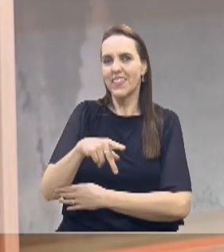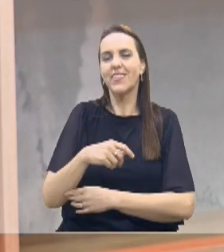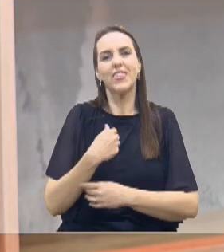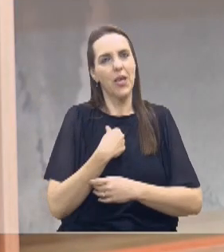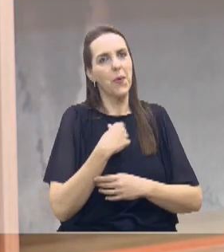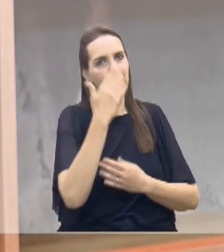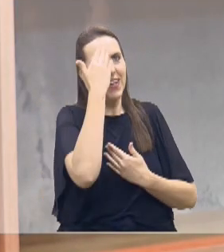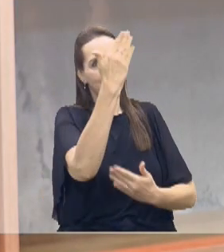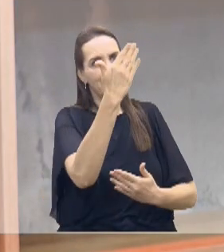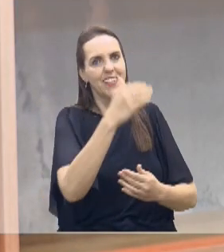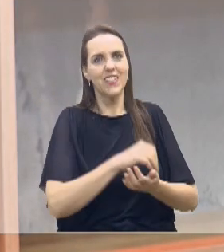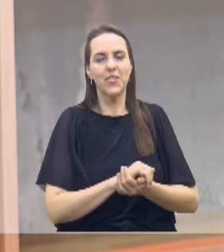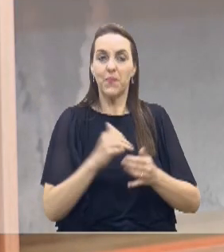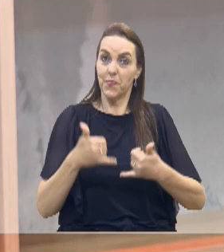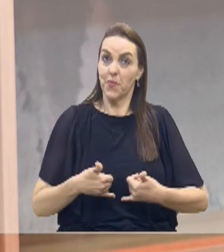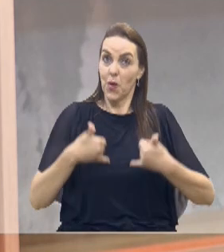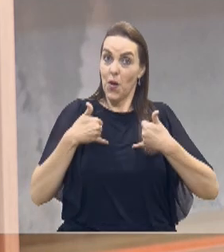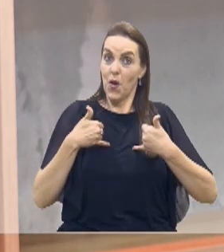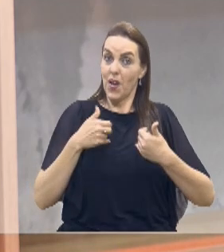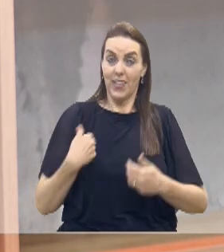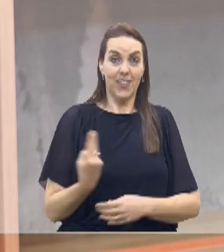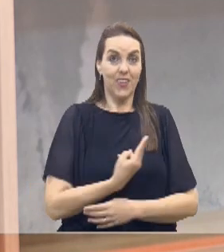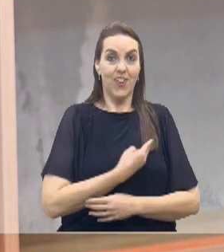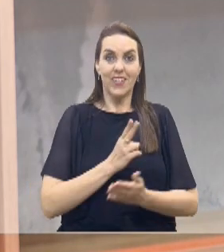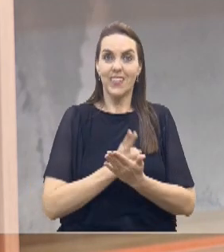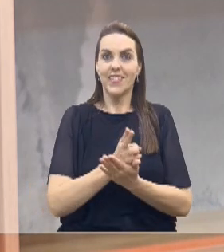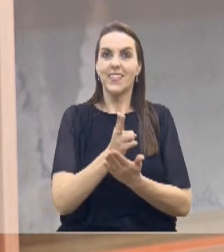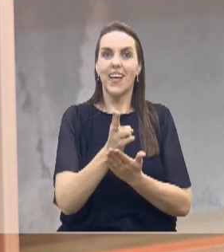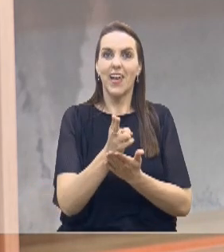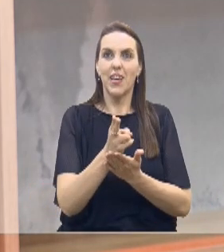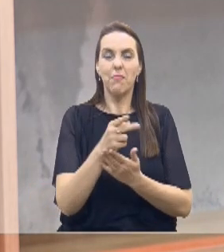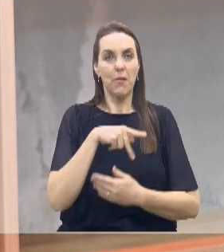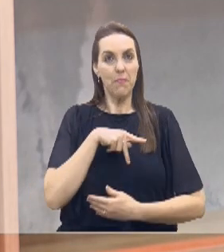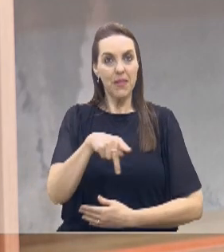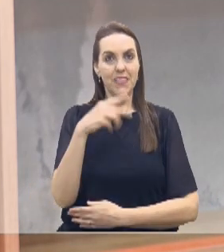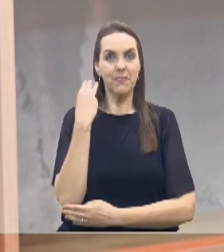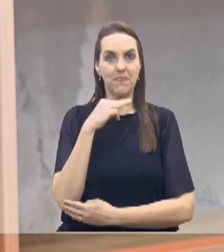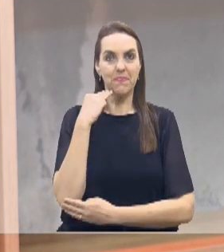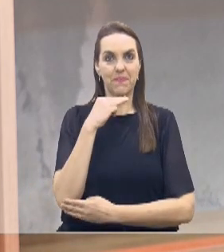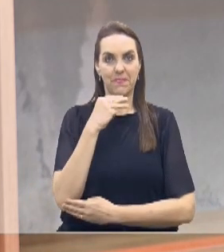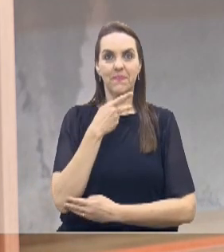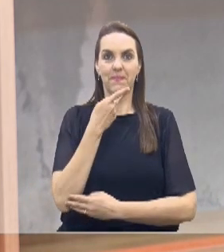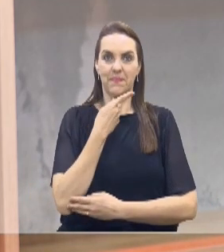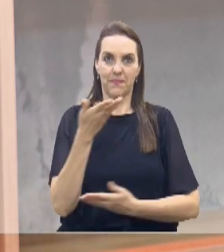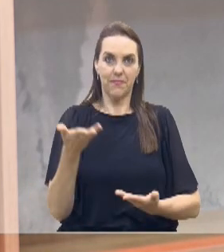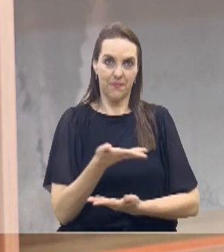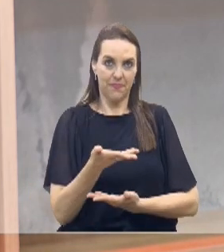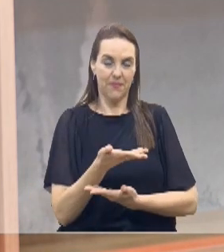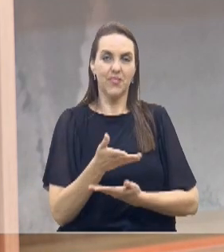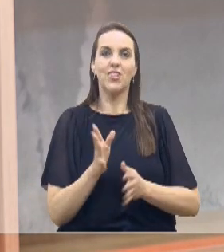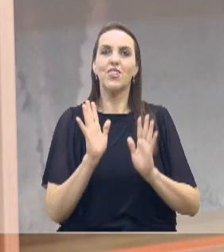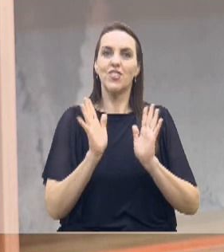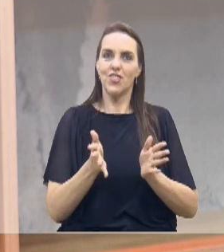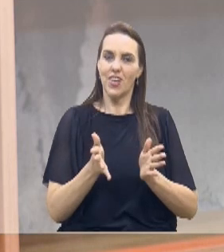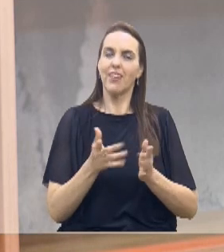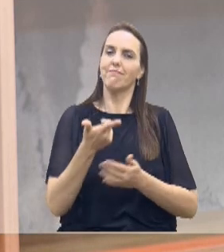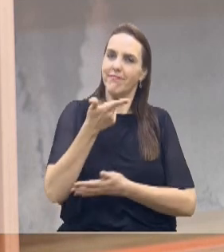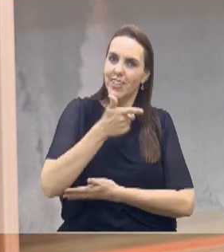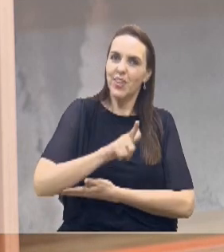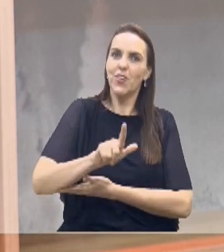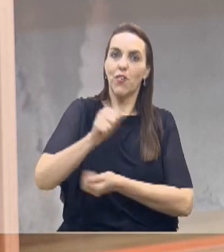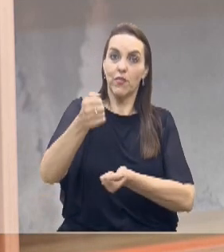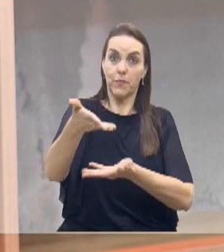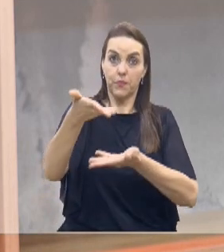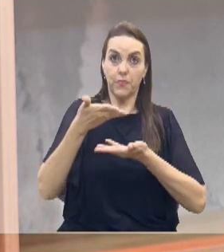A honra foi toda nossa, como sempre. Como a presidente Marisol acabou de falar, já vamos deixar de novo o convite para